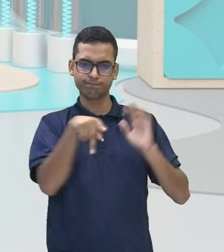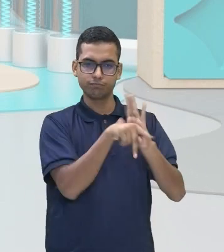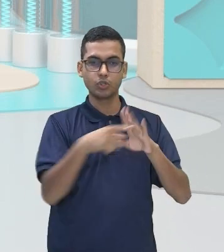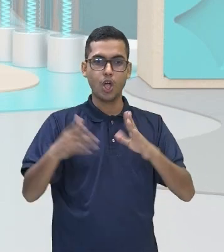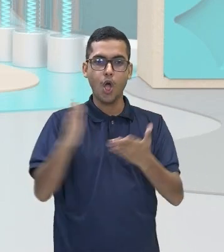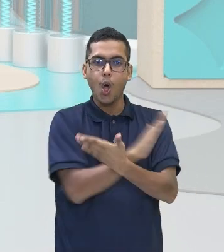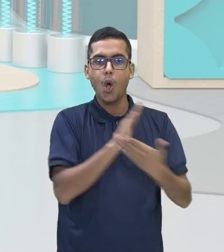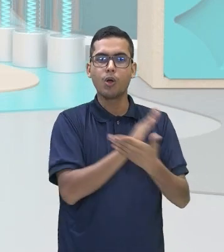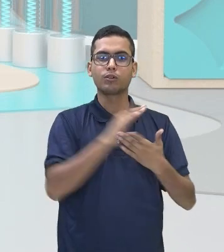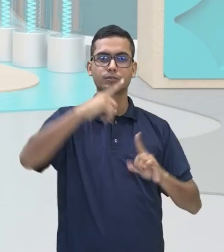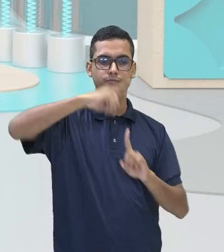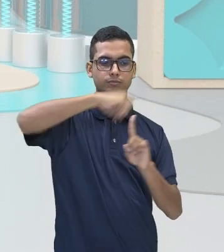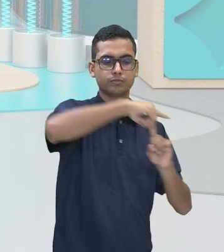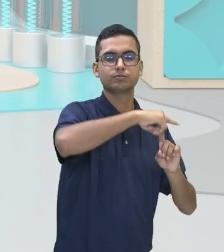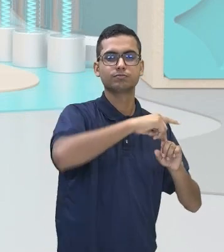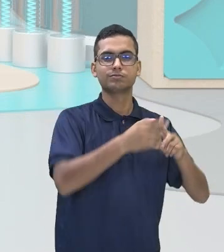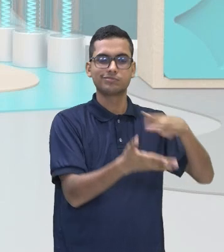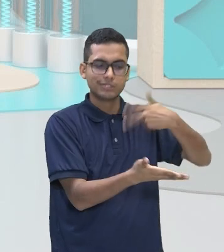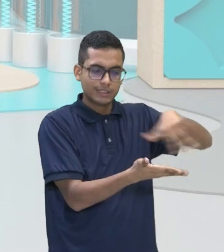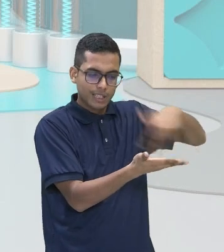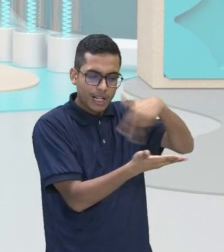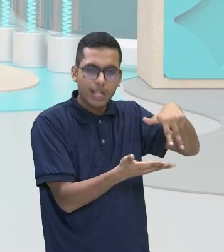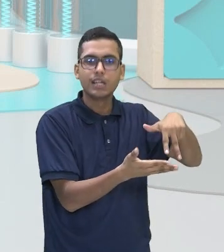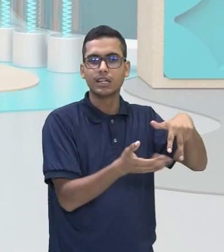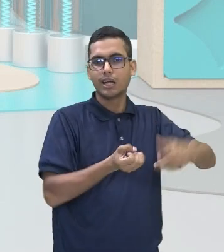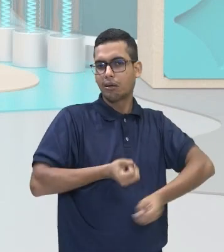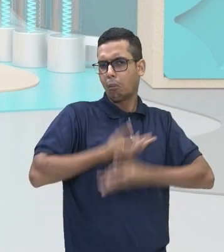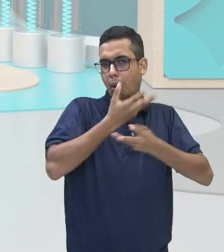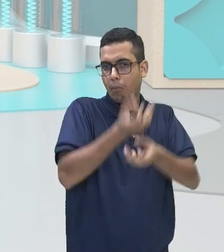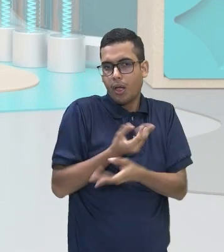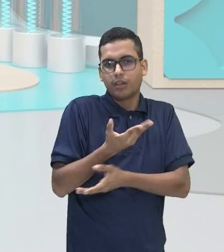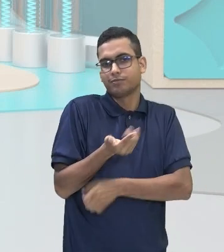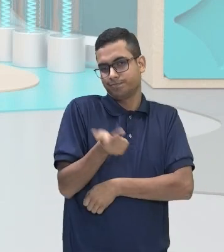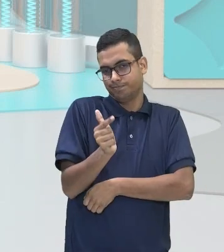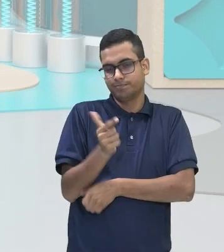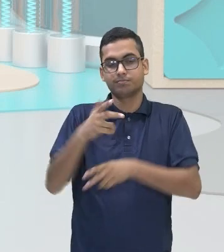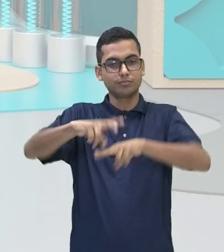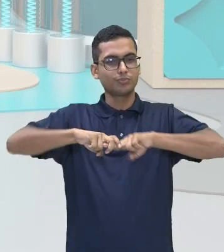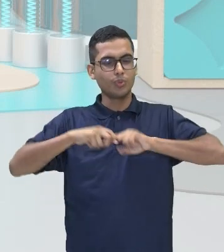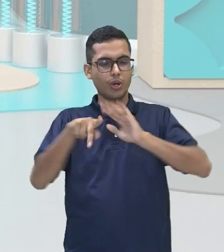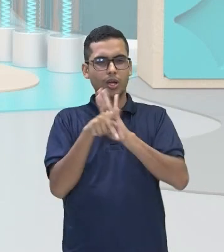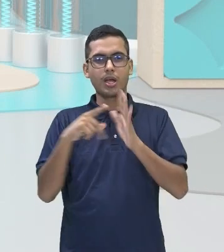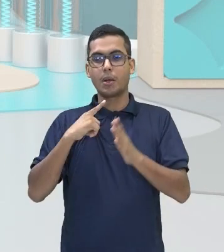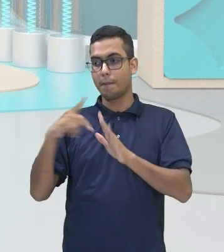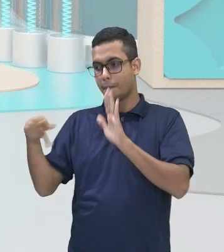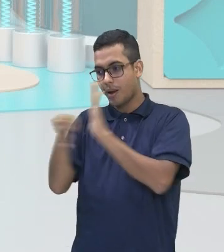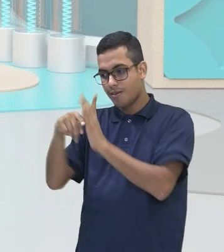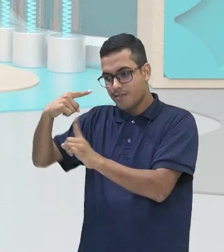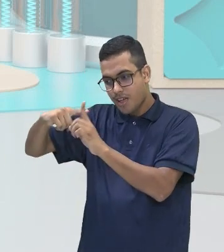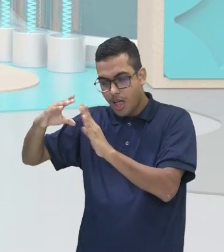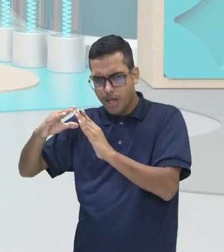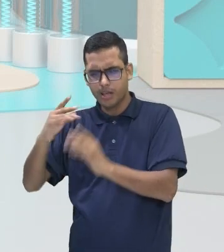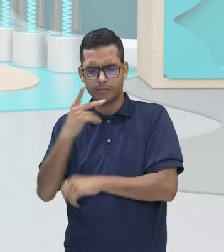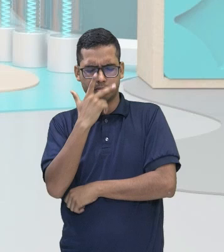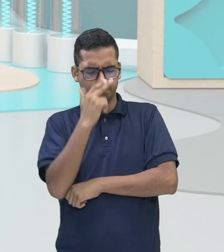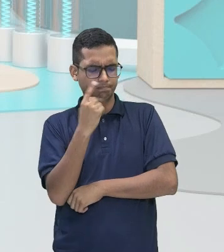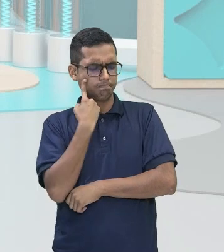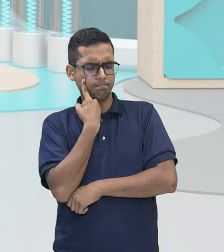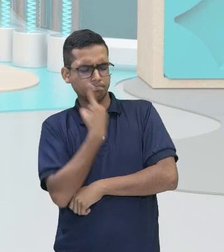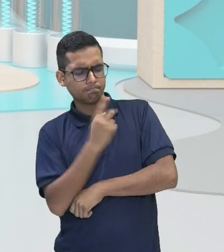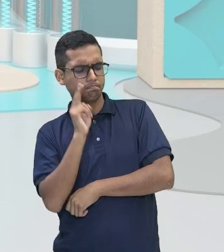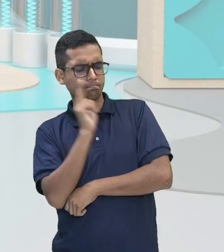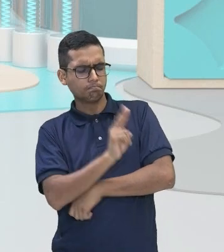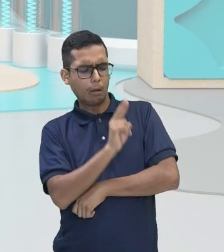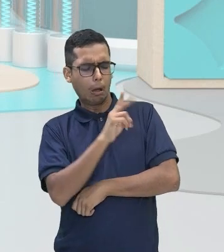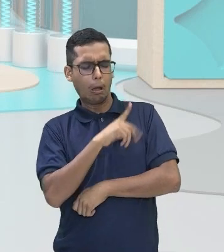não teve tanta expressividade, por ser vista como esta prática imoral e pecaminosa, tá bom? Mas a gente,